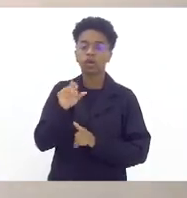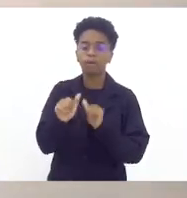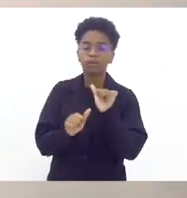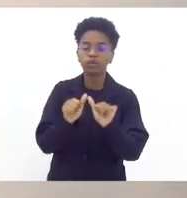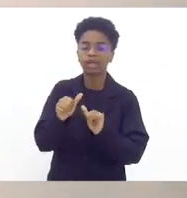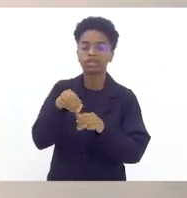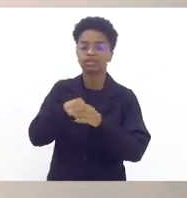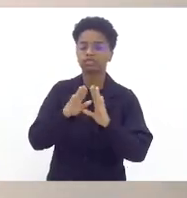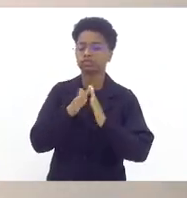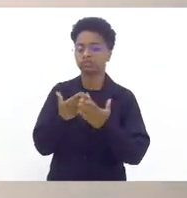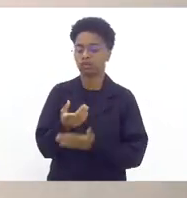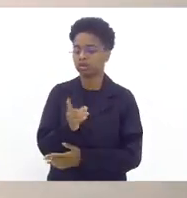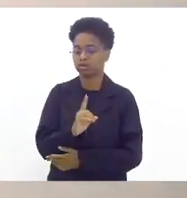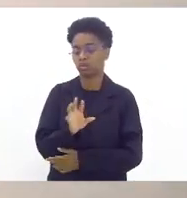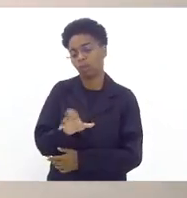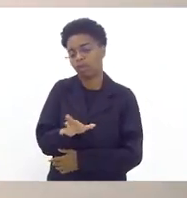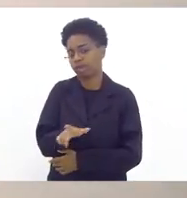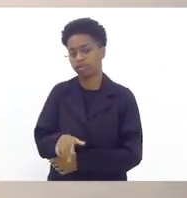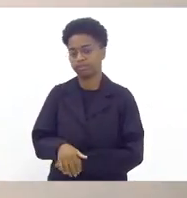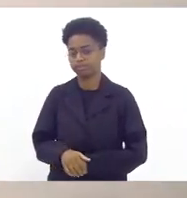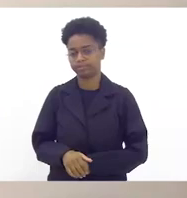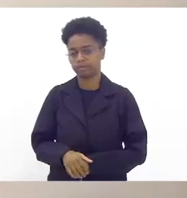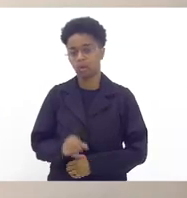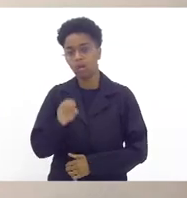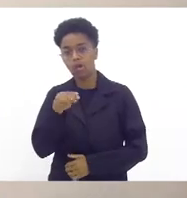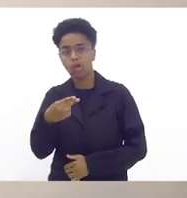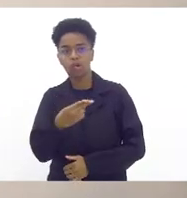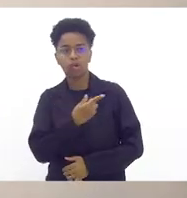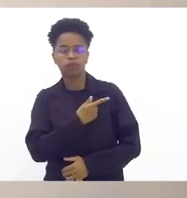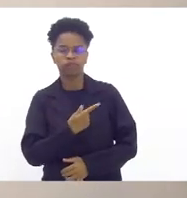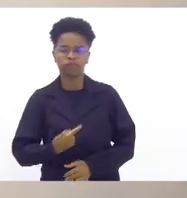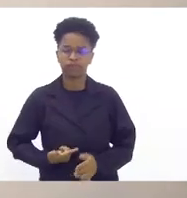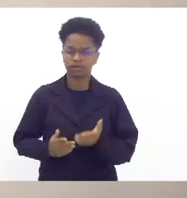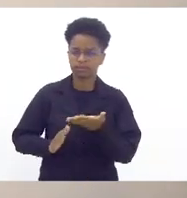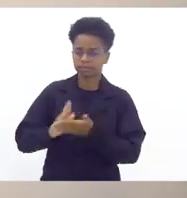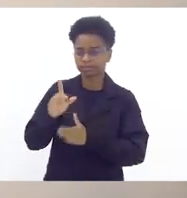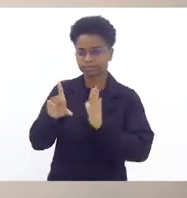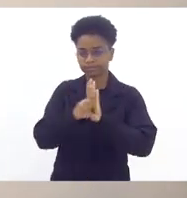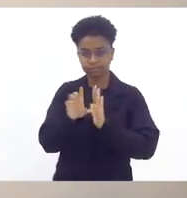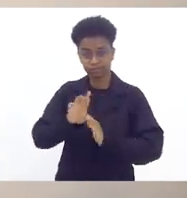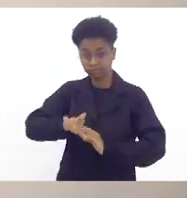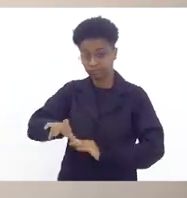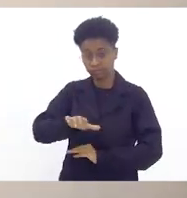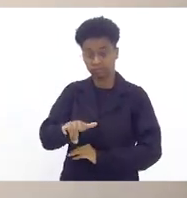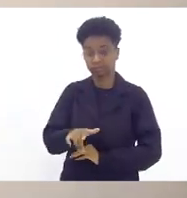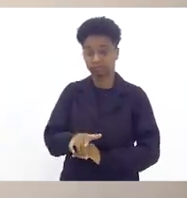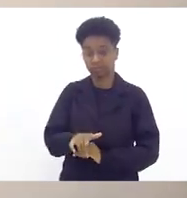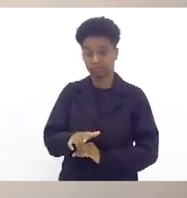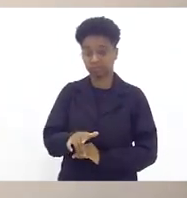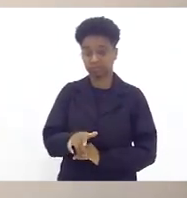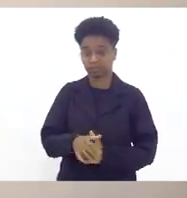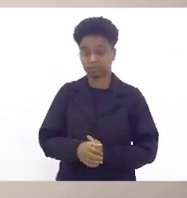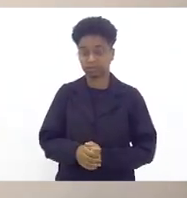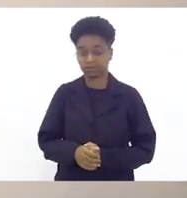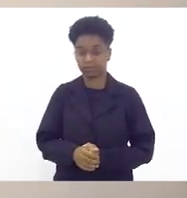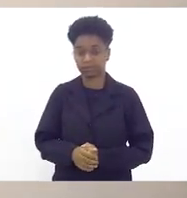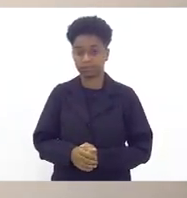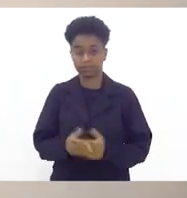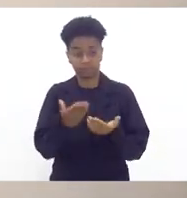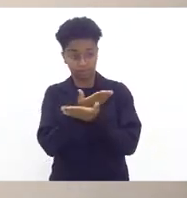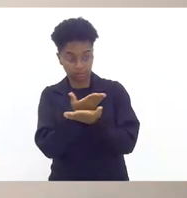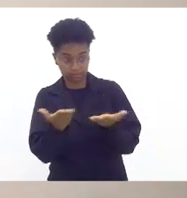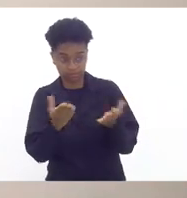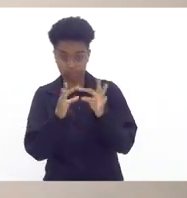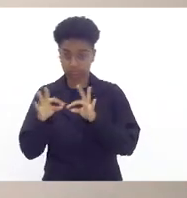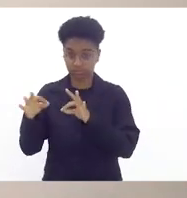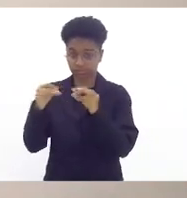escola. Não se trata só do governo aprovar uma lei. Se trata, companheiras, companheiros, irmãos,